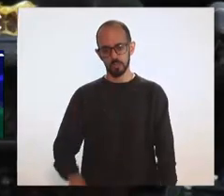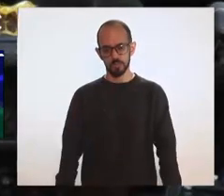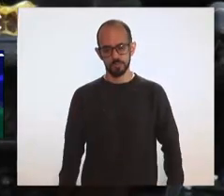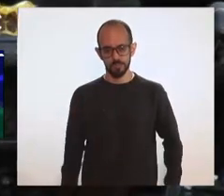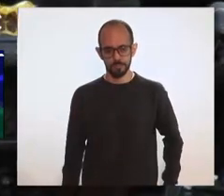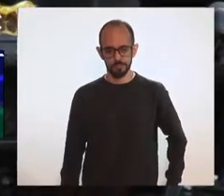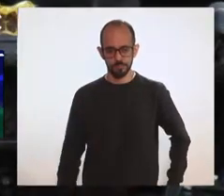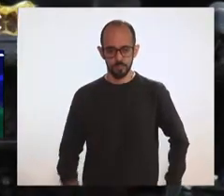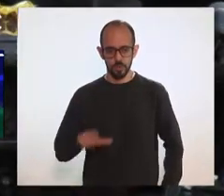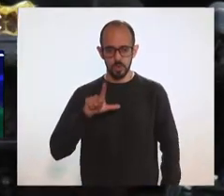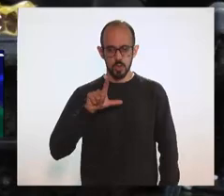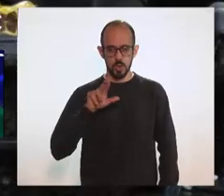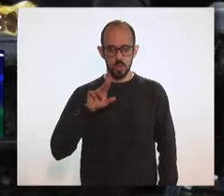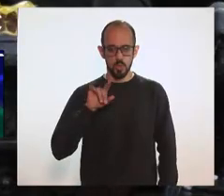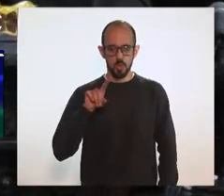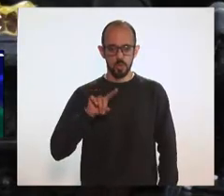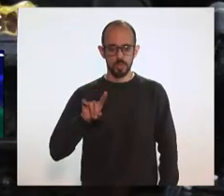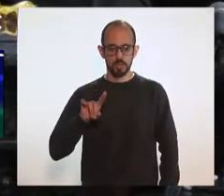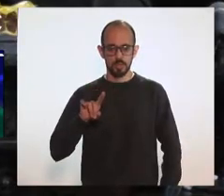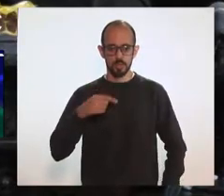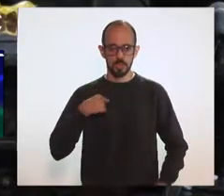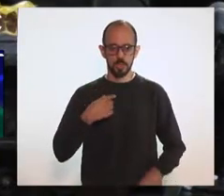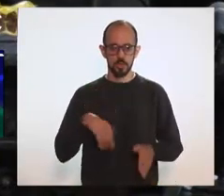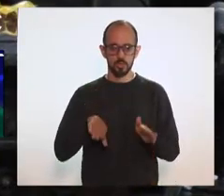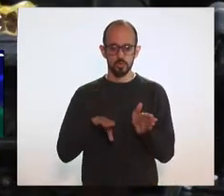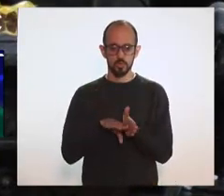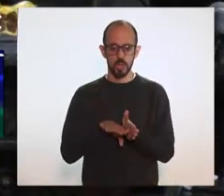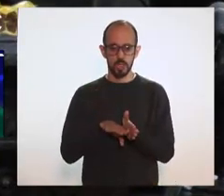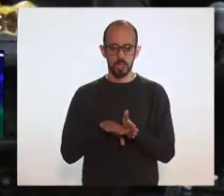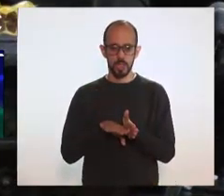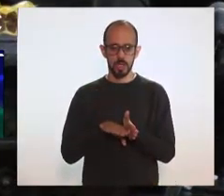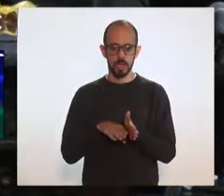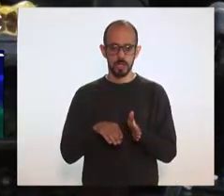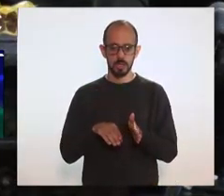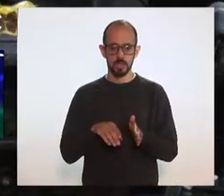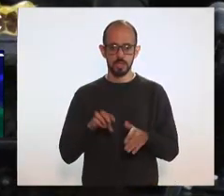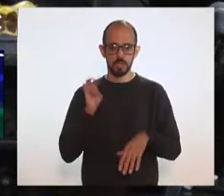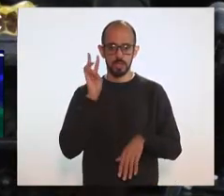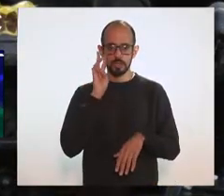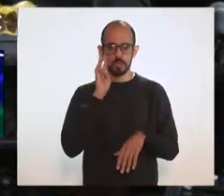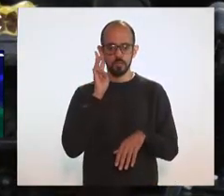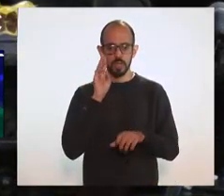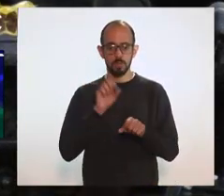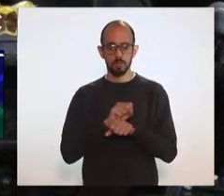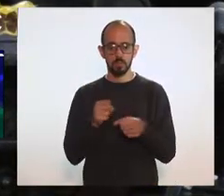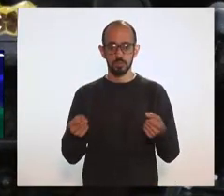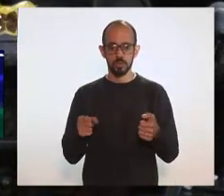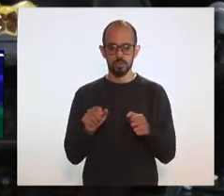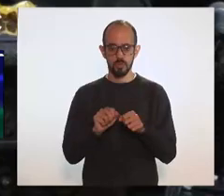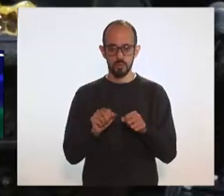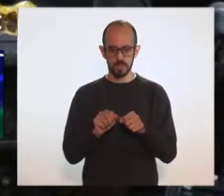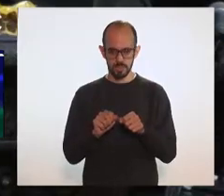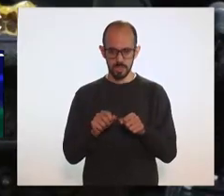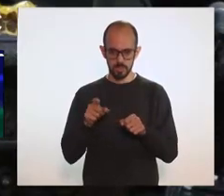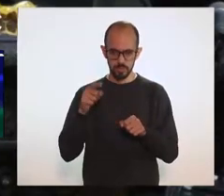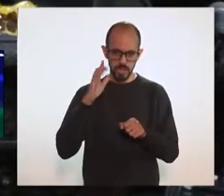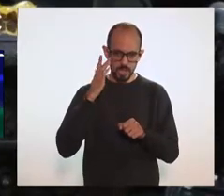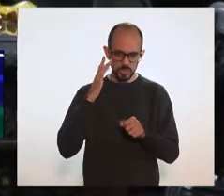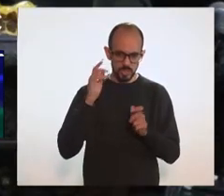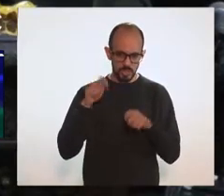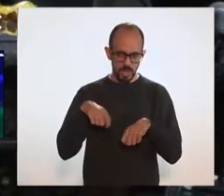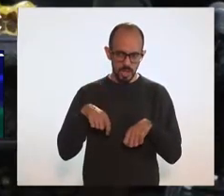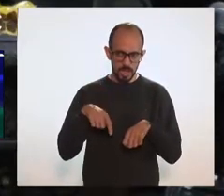Luiz, eu chequei aqui, terça-feira é impossível fazer. Teria que ser na segunda. Vossa Excelência, acha que dá tempo?